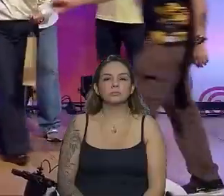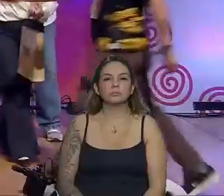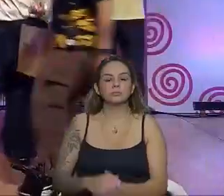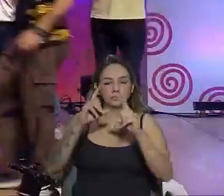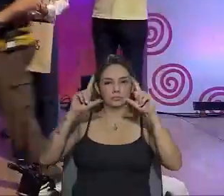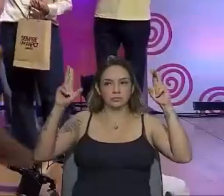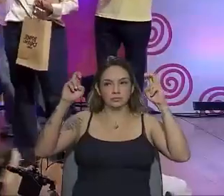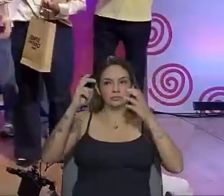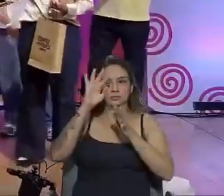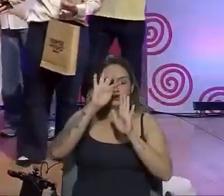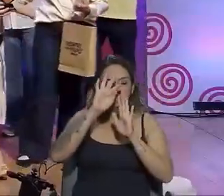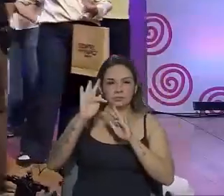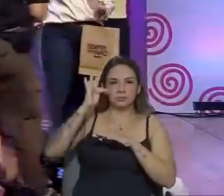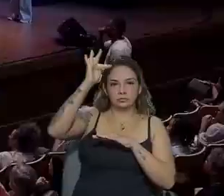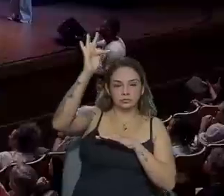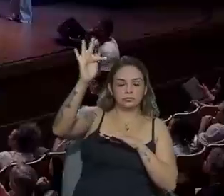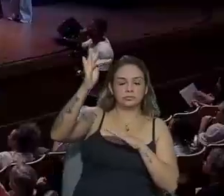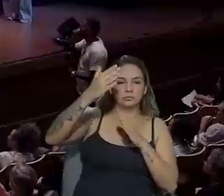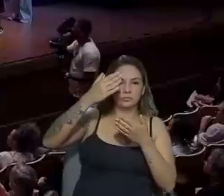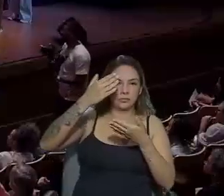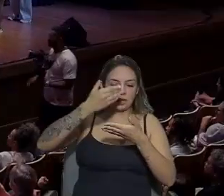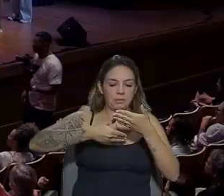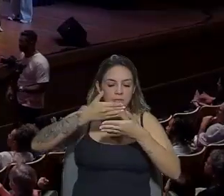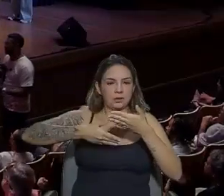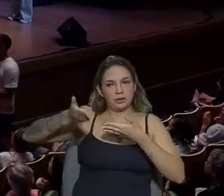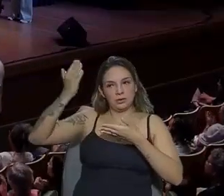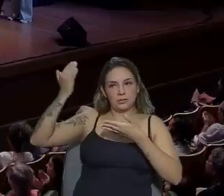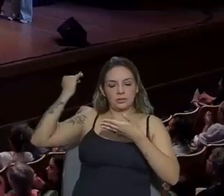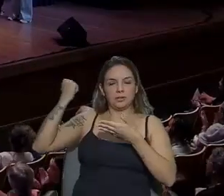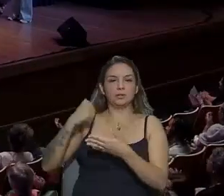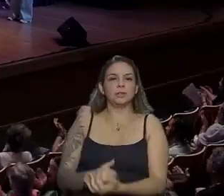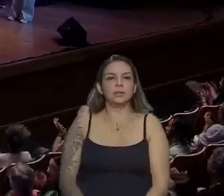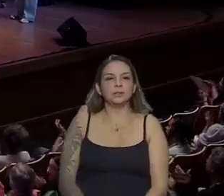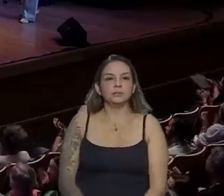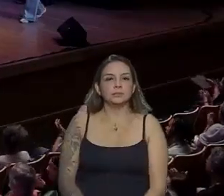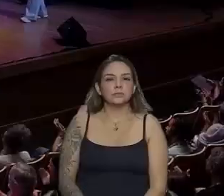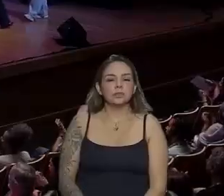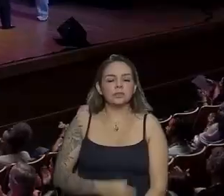O título da redação é O Futuro nas Páginas do Passado.